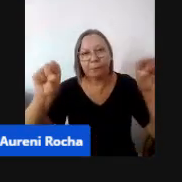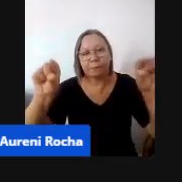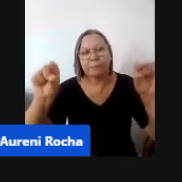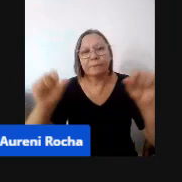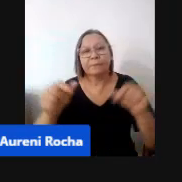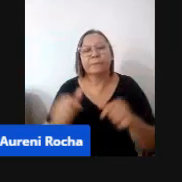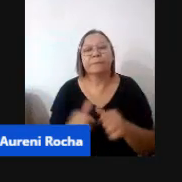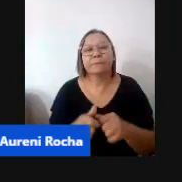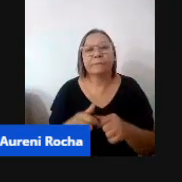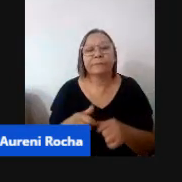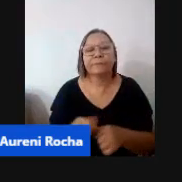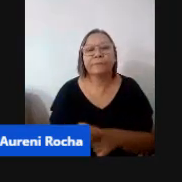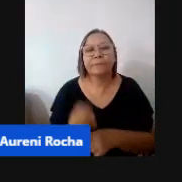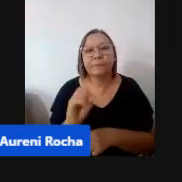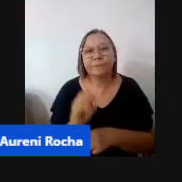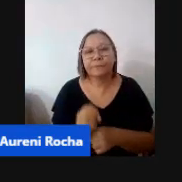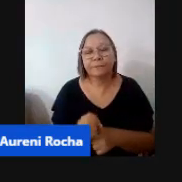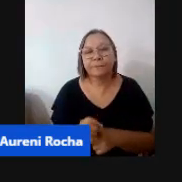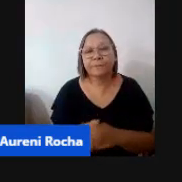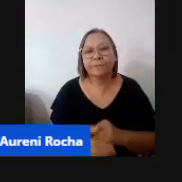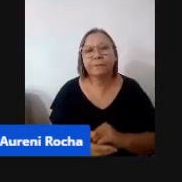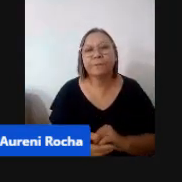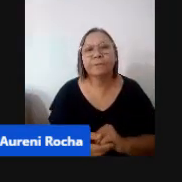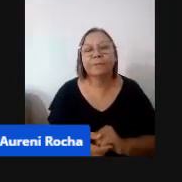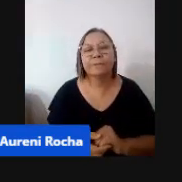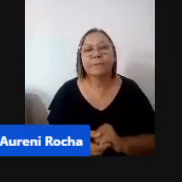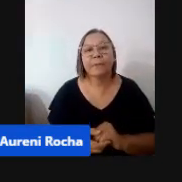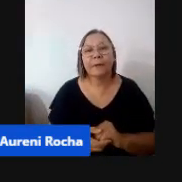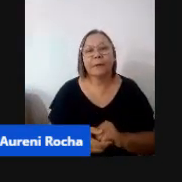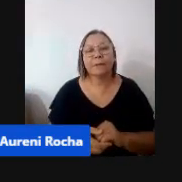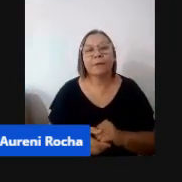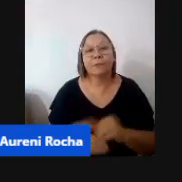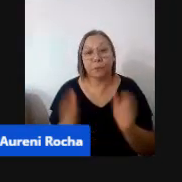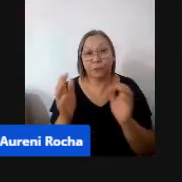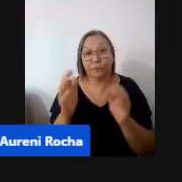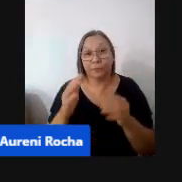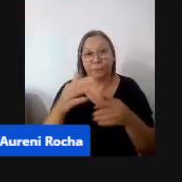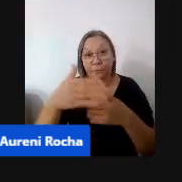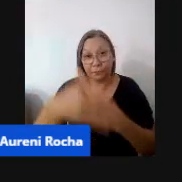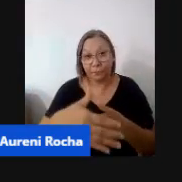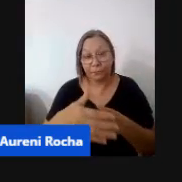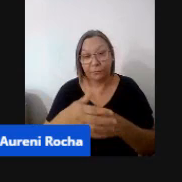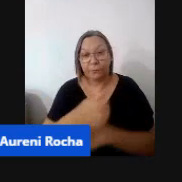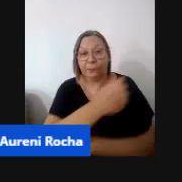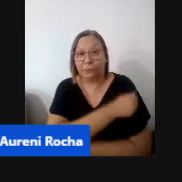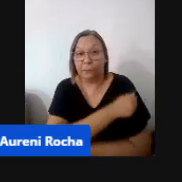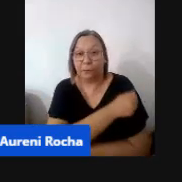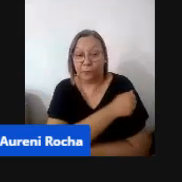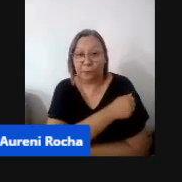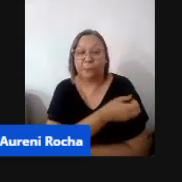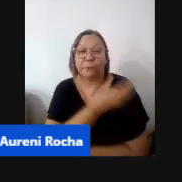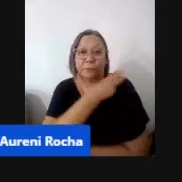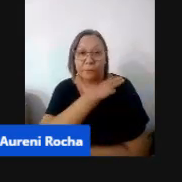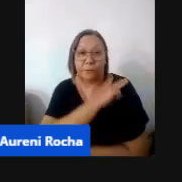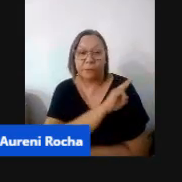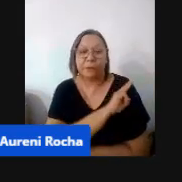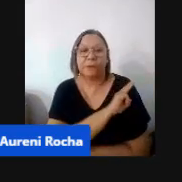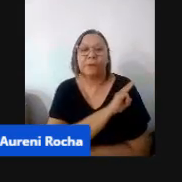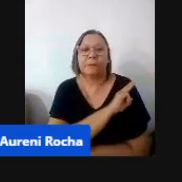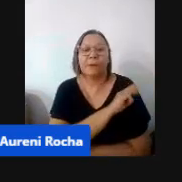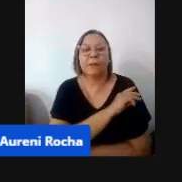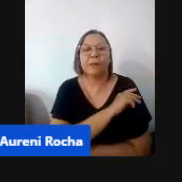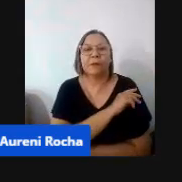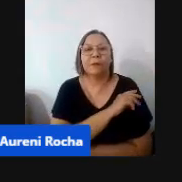acontece, gente? A turma são alunos de ensino médio que eu trabalho e nós temos alunos de